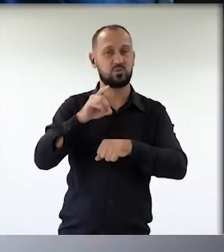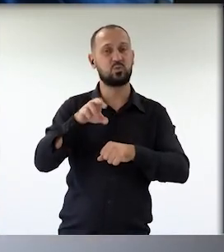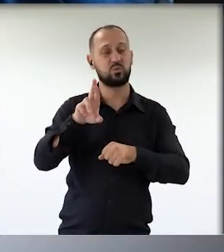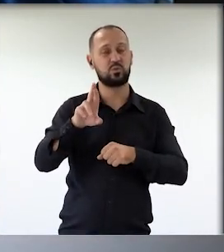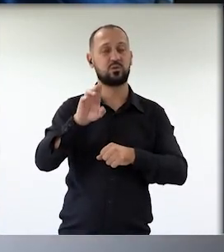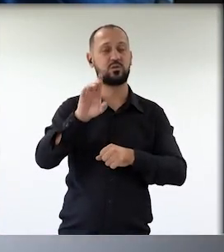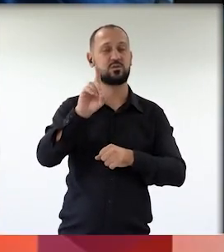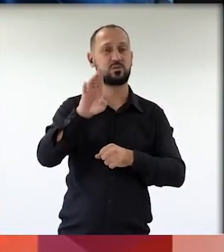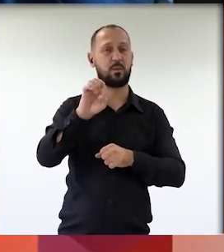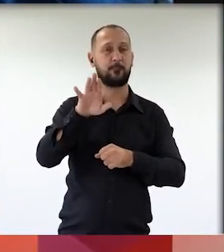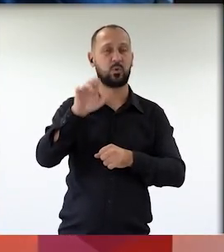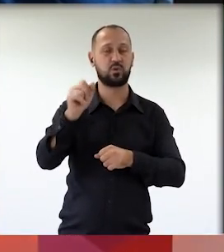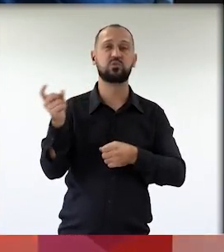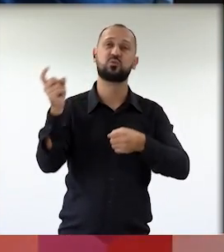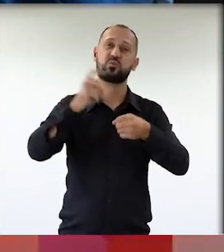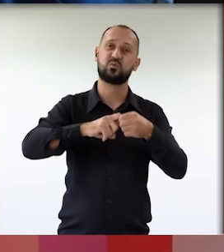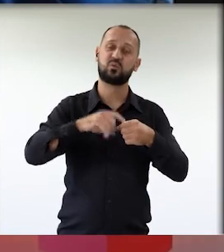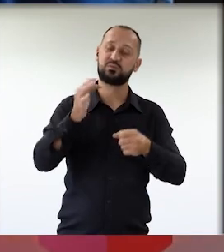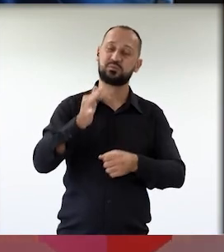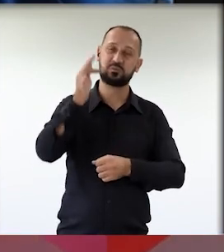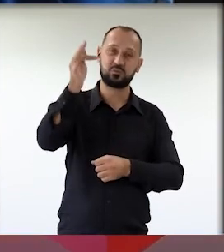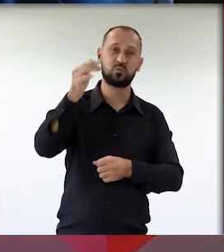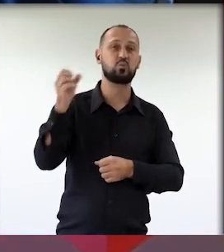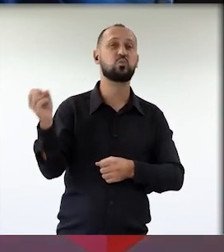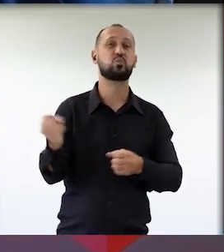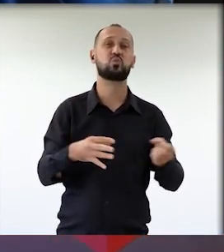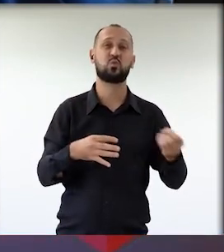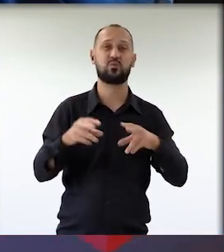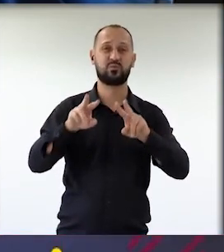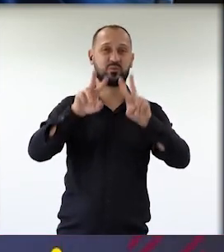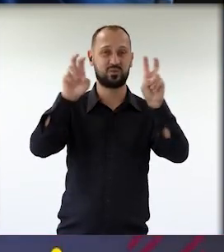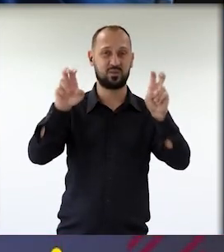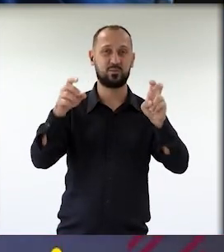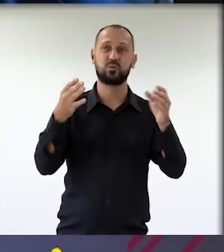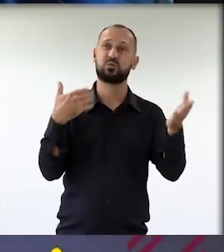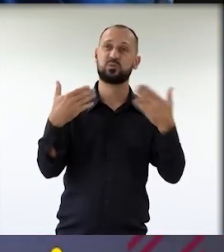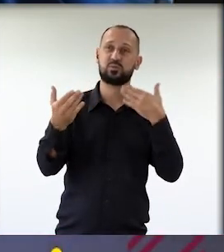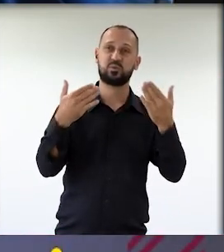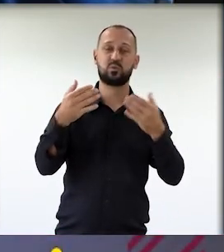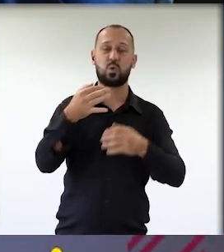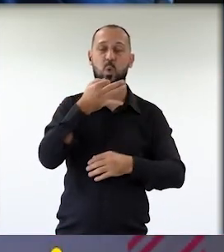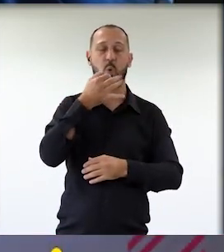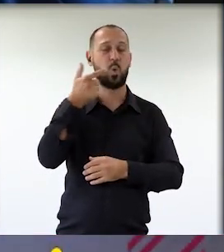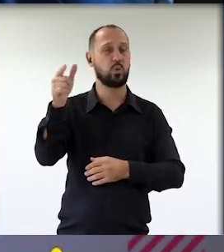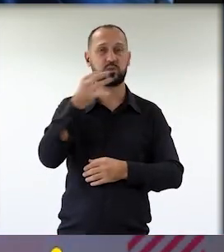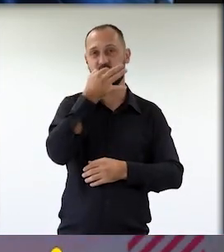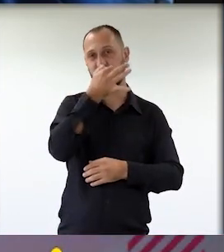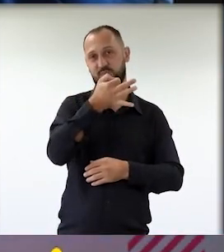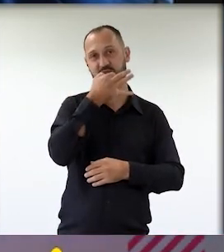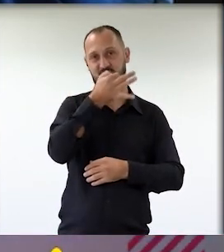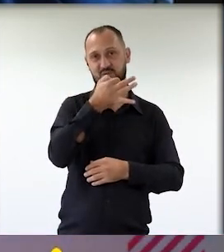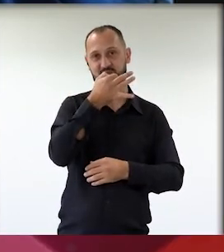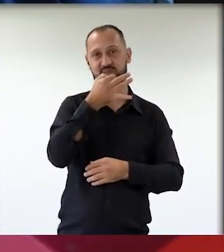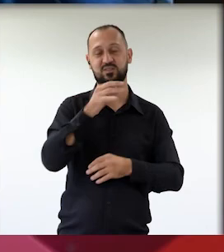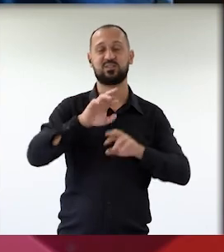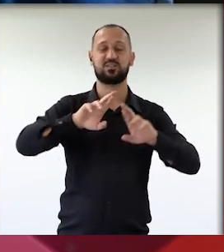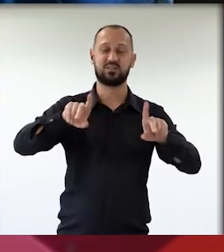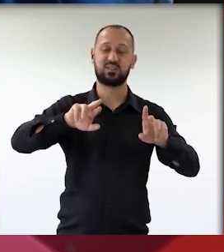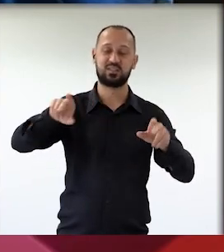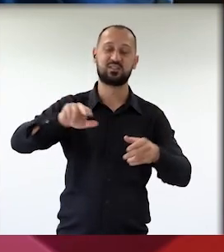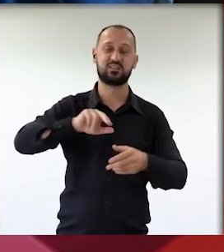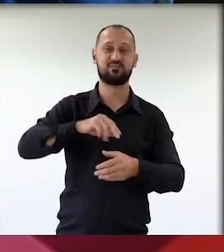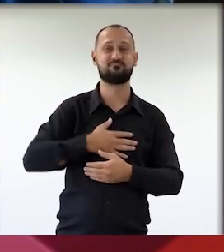Paulino, defensora pública, e nós retornaremos em outra oportunidade com um novo tema, debatendo novas perspectivas